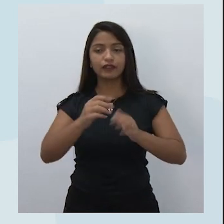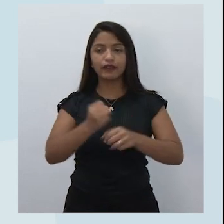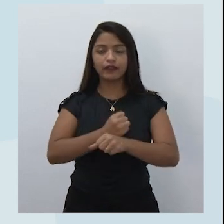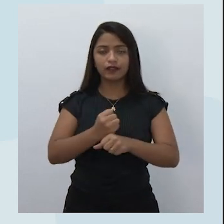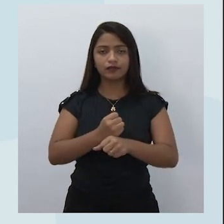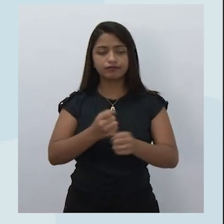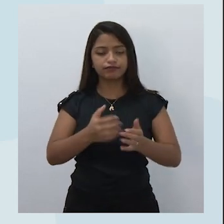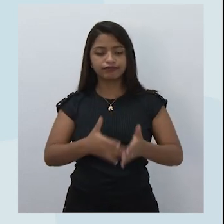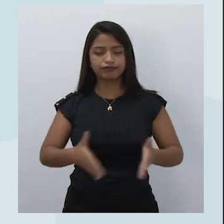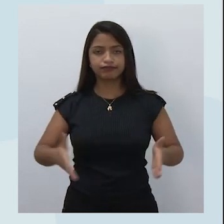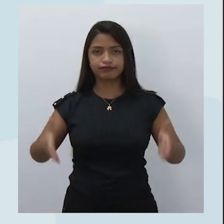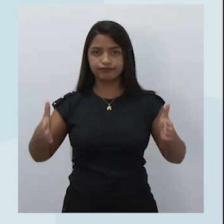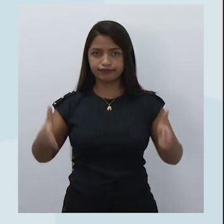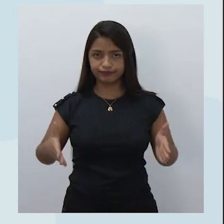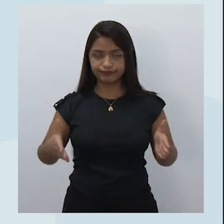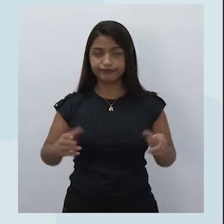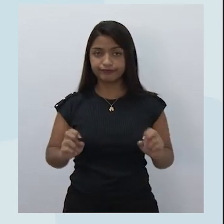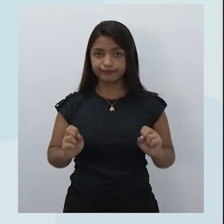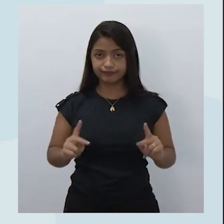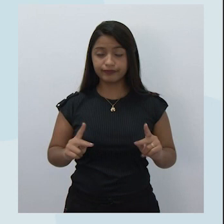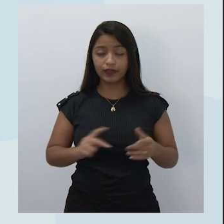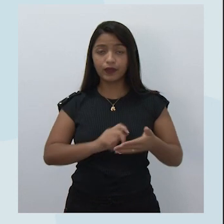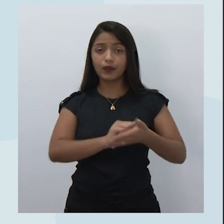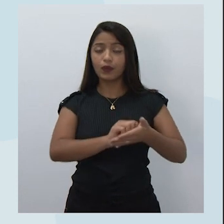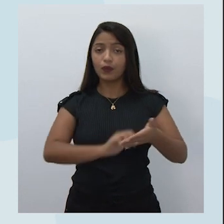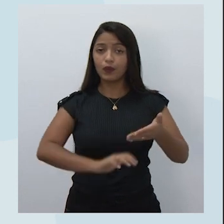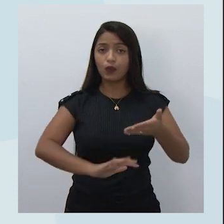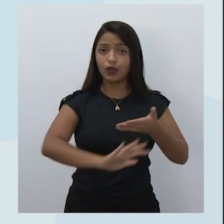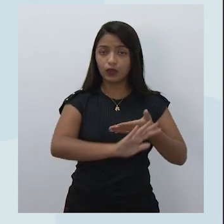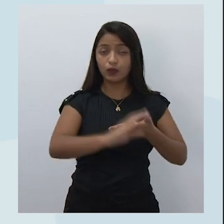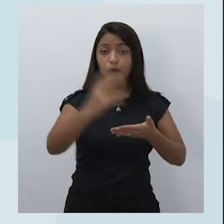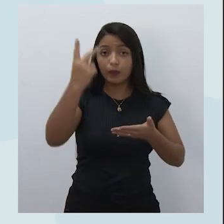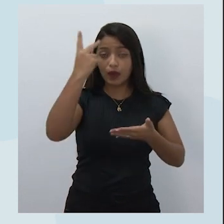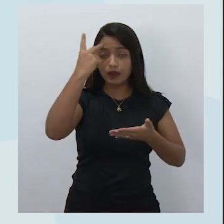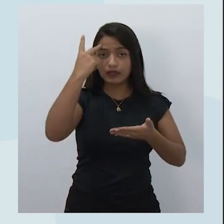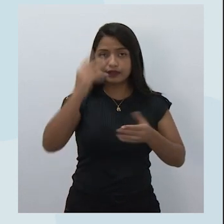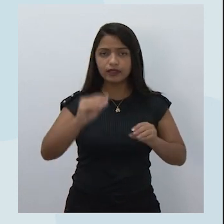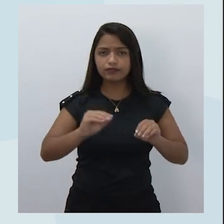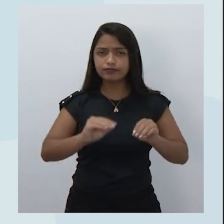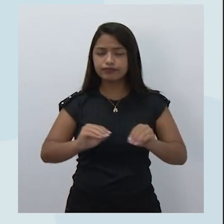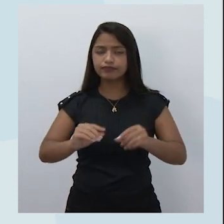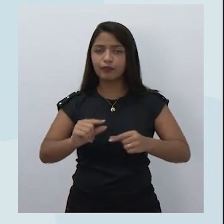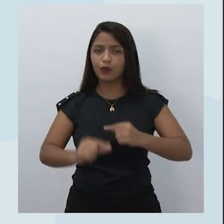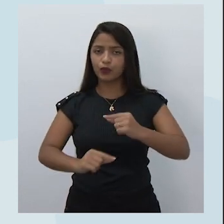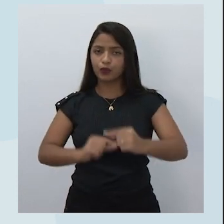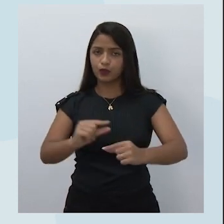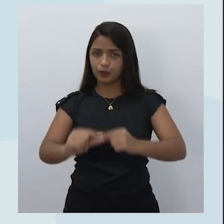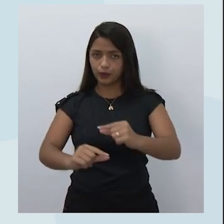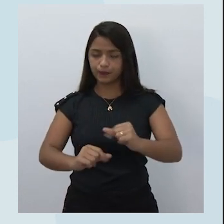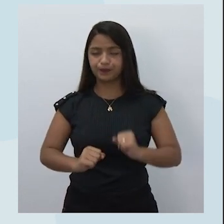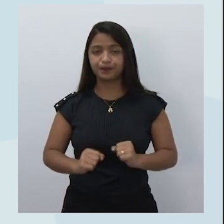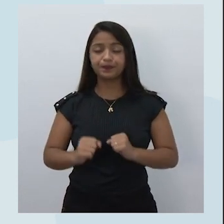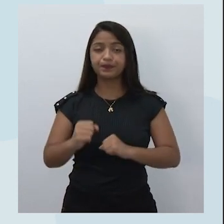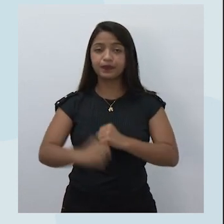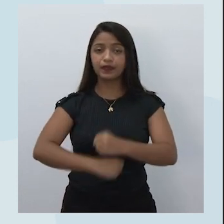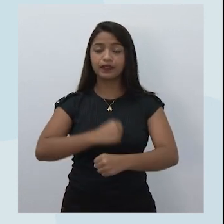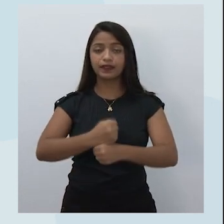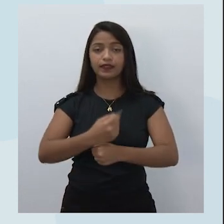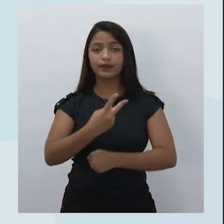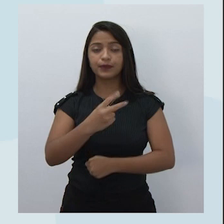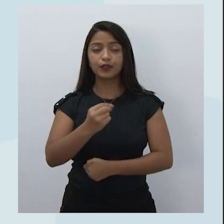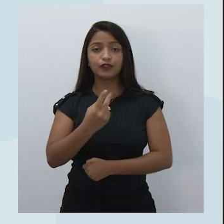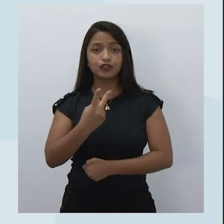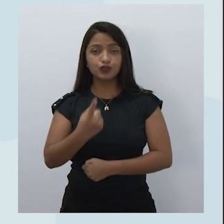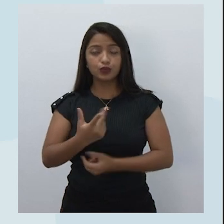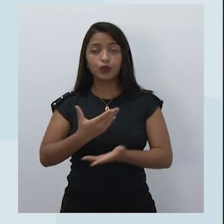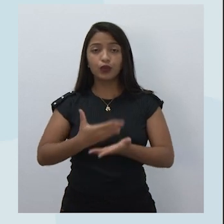vamos fazer a implementação do currículo paulista de forma gradual. Então, em 2021, iniciaremos com a primeira série,